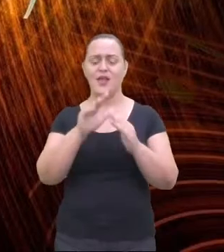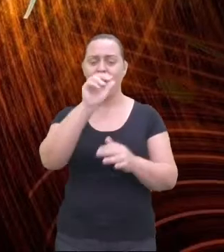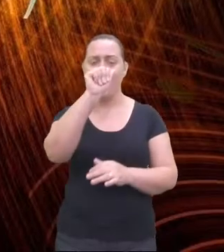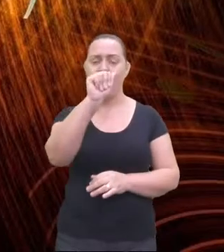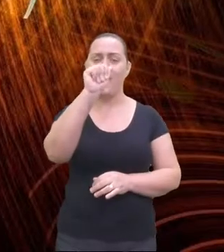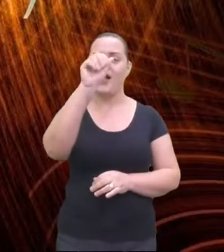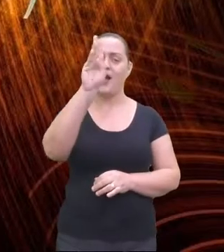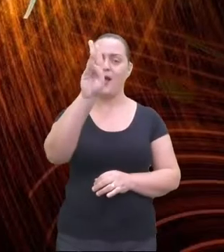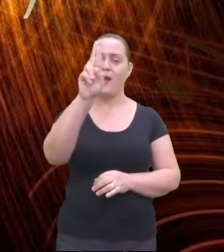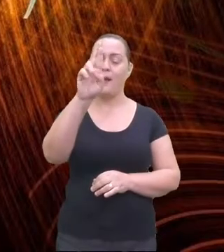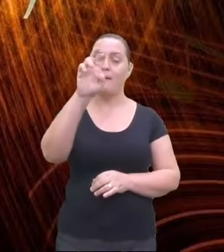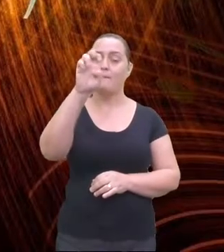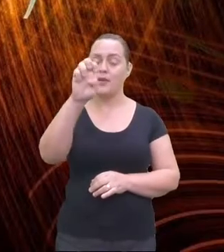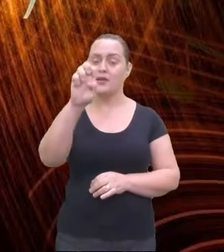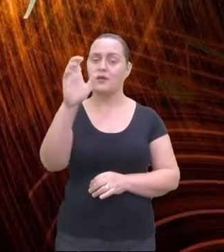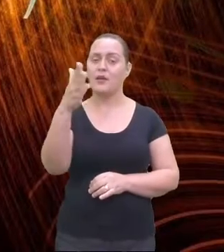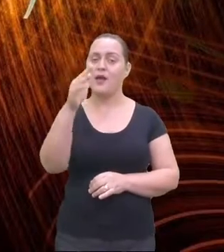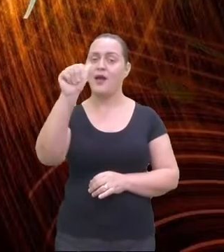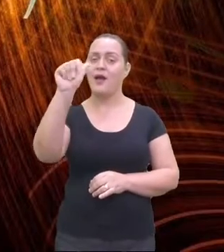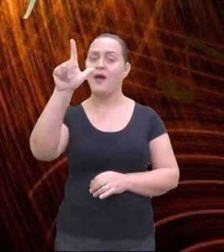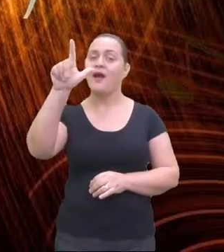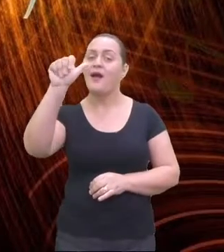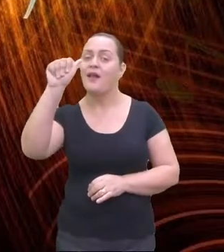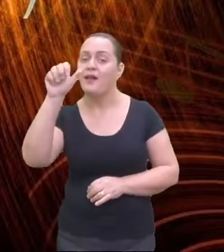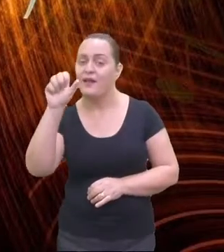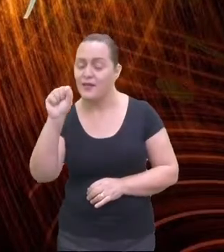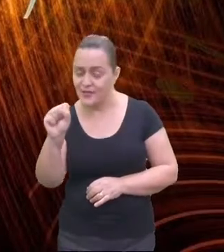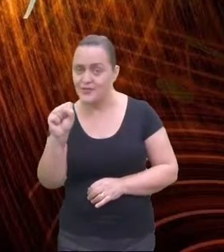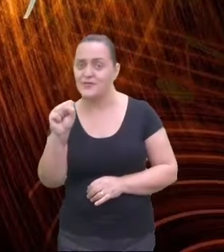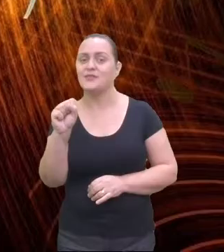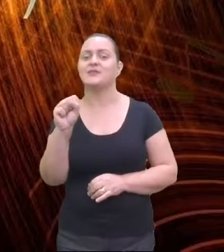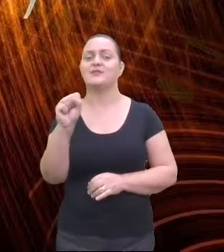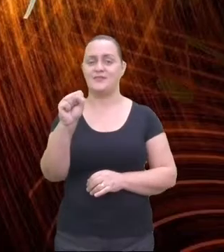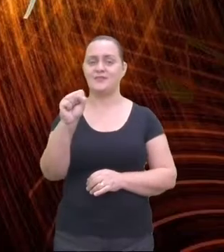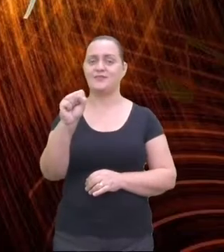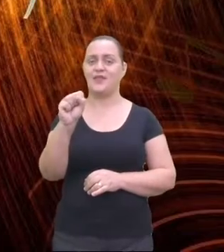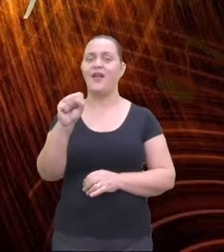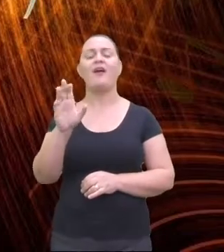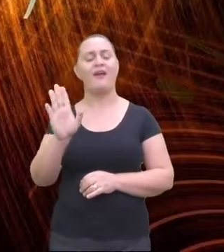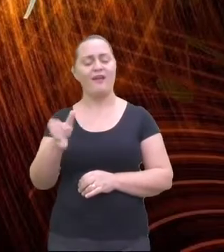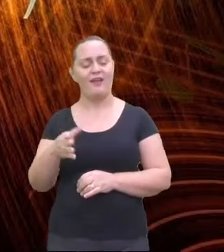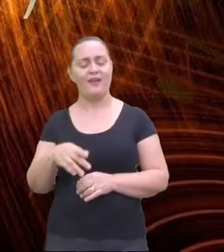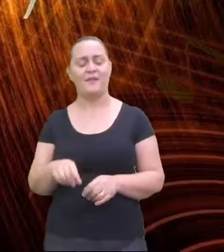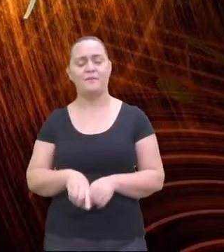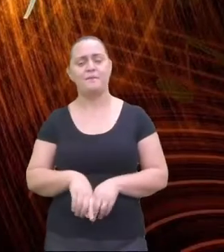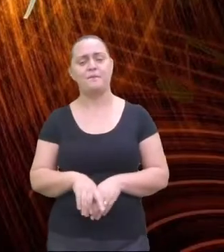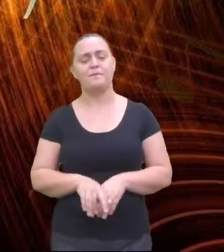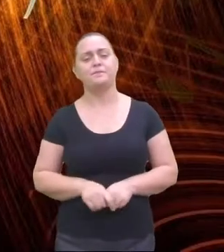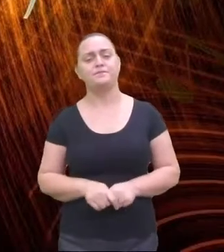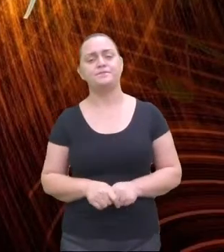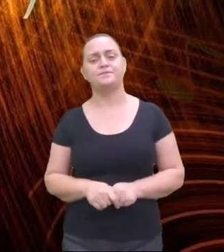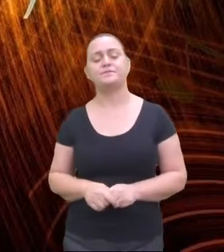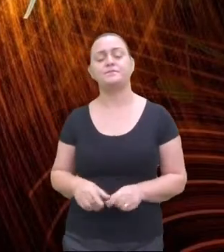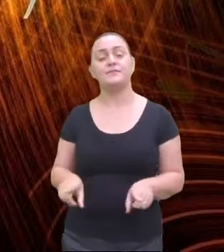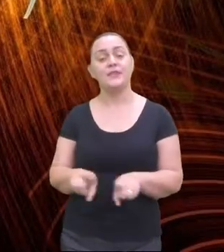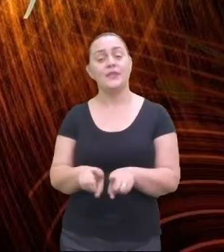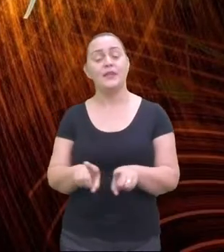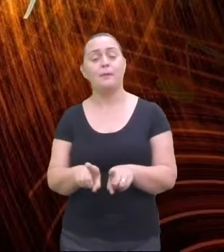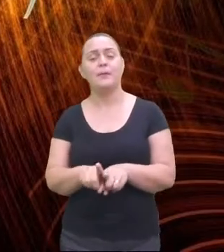Marcinha Canavalesca, conhecida em Marcinha Canavalesca. Ela é uma marcha, gente. Vou até me atrever a